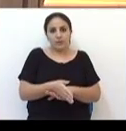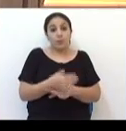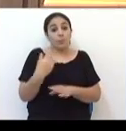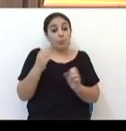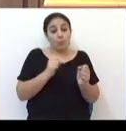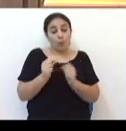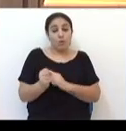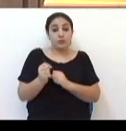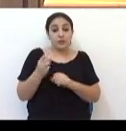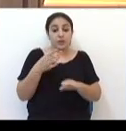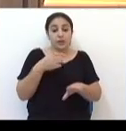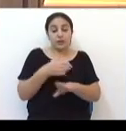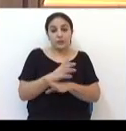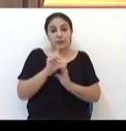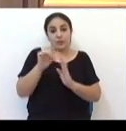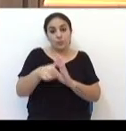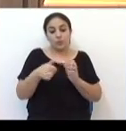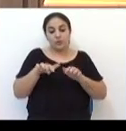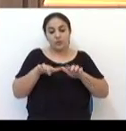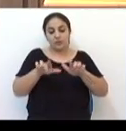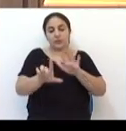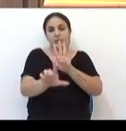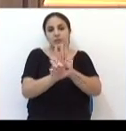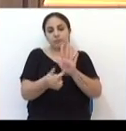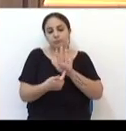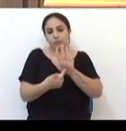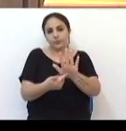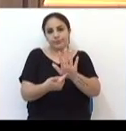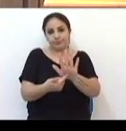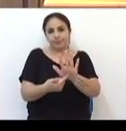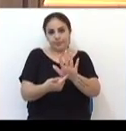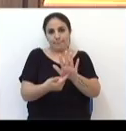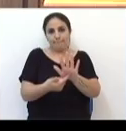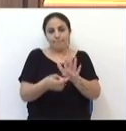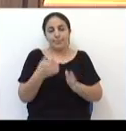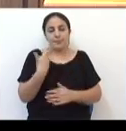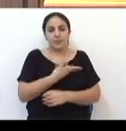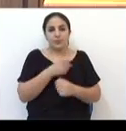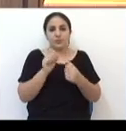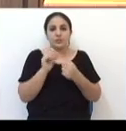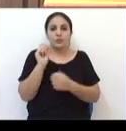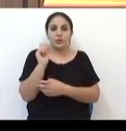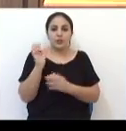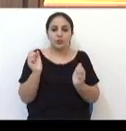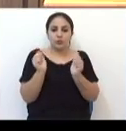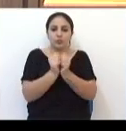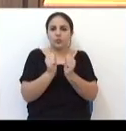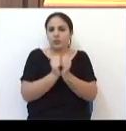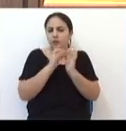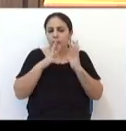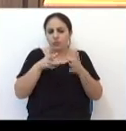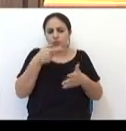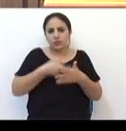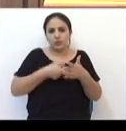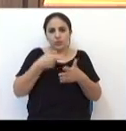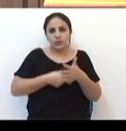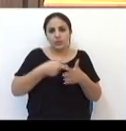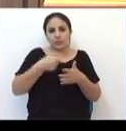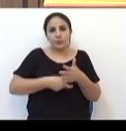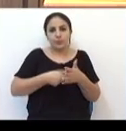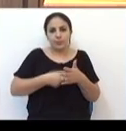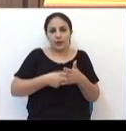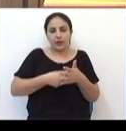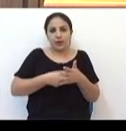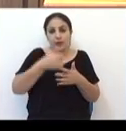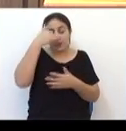que possam então fazer após uma legislação, uma notificação. O que nós temos que fazer nesse momento? É unir todos os esforços para combater